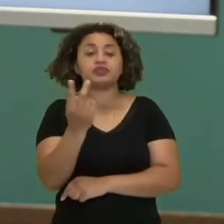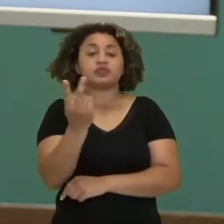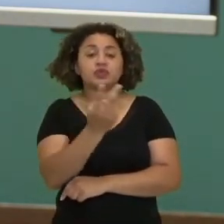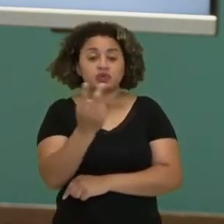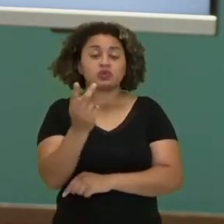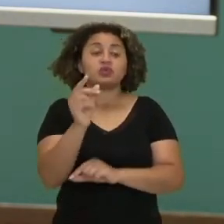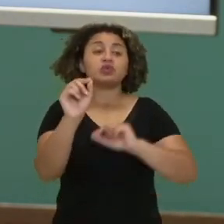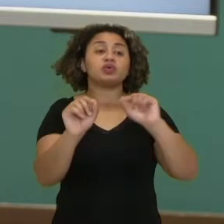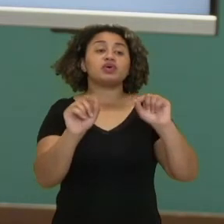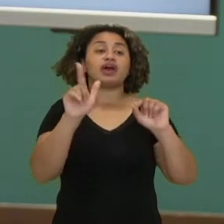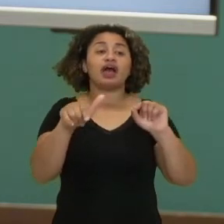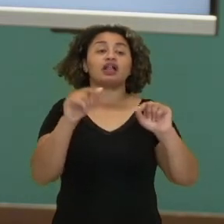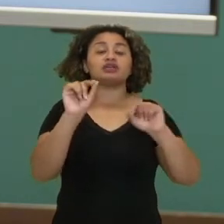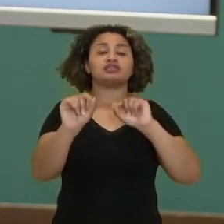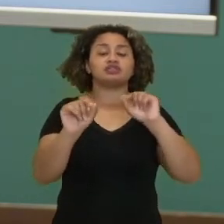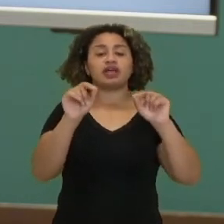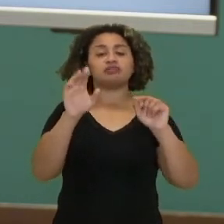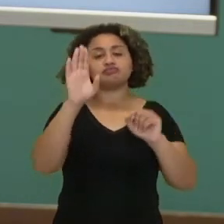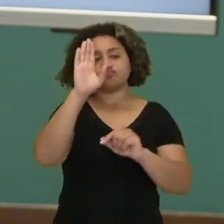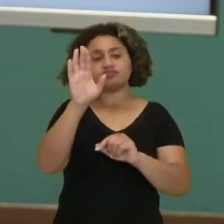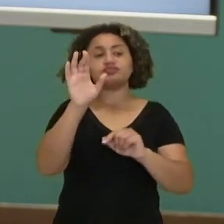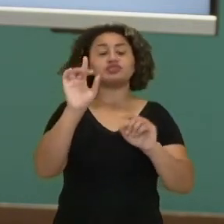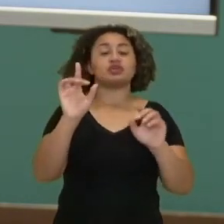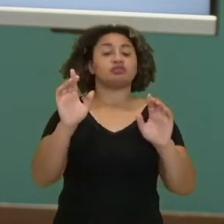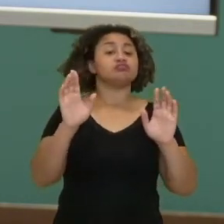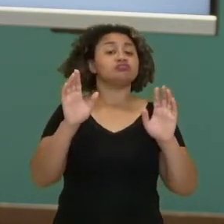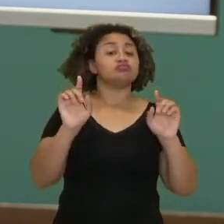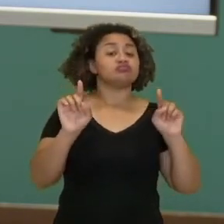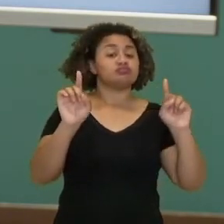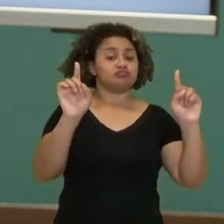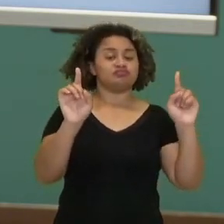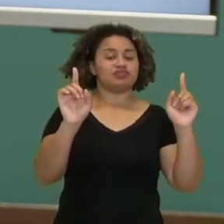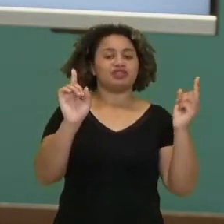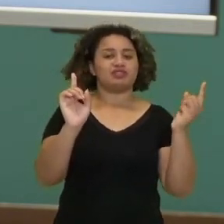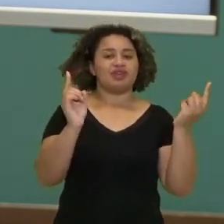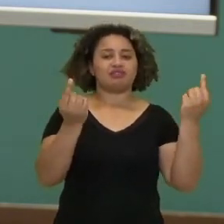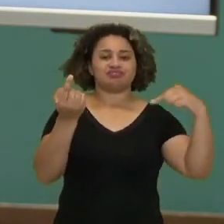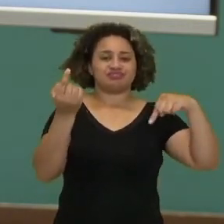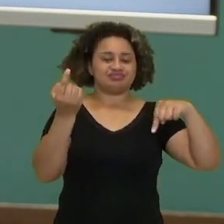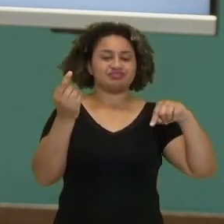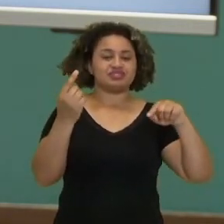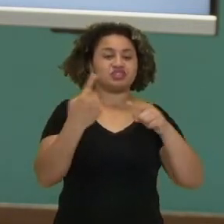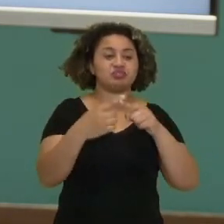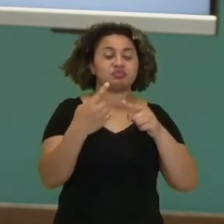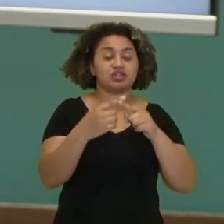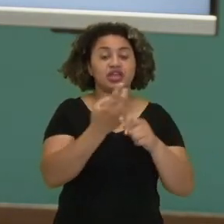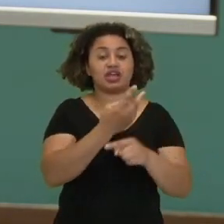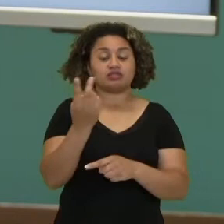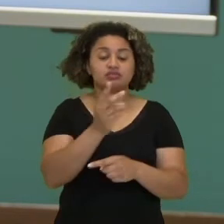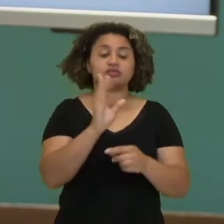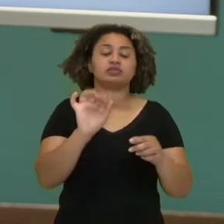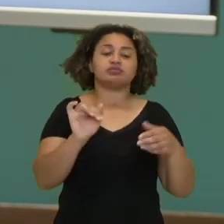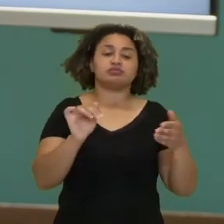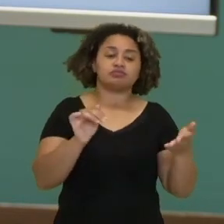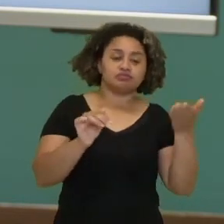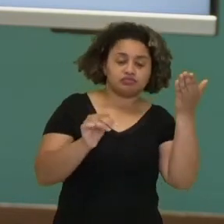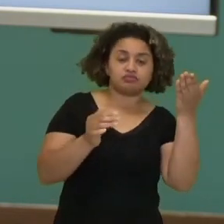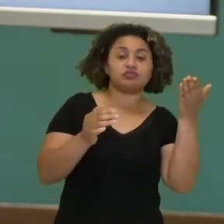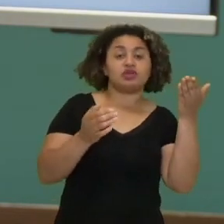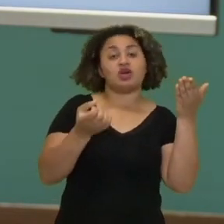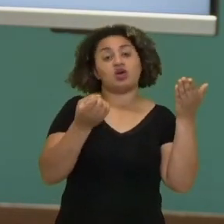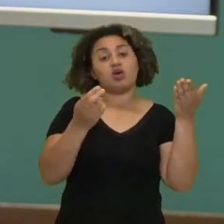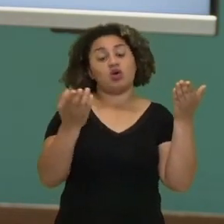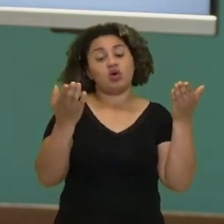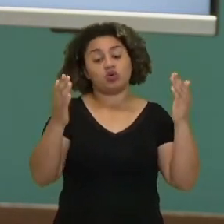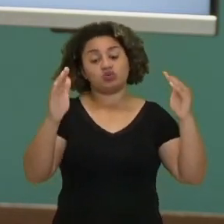essas grandezas elas são diretamente proporcionais, já que elas aumentam ou